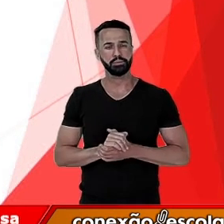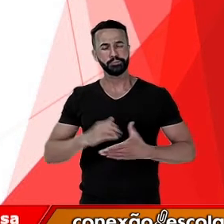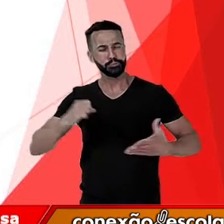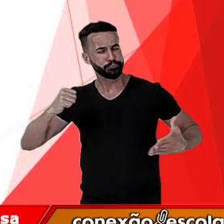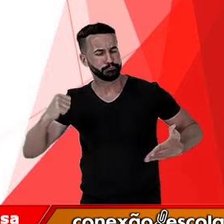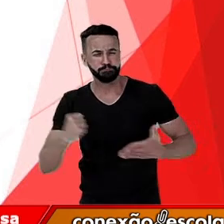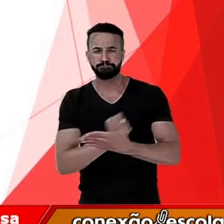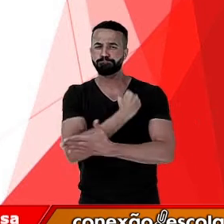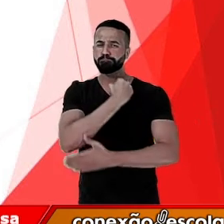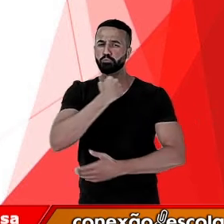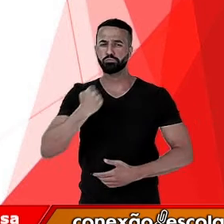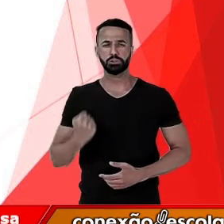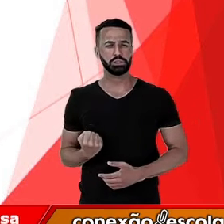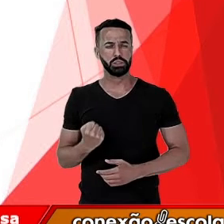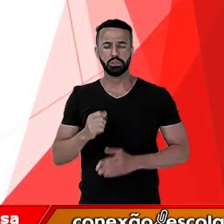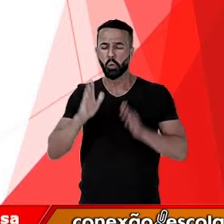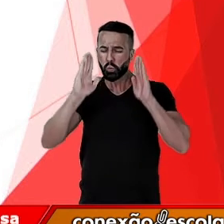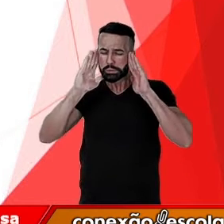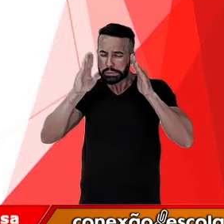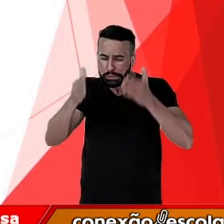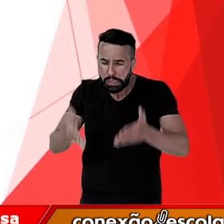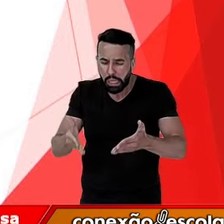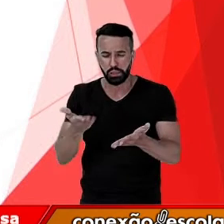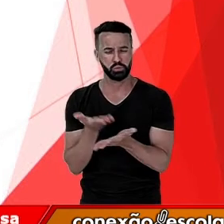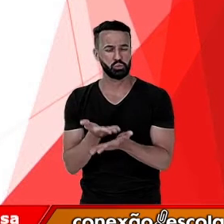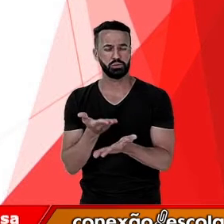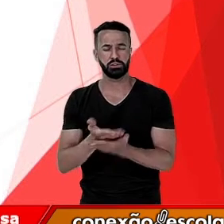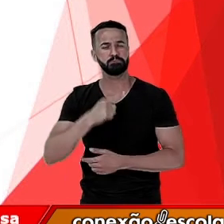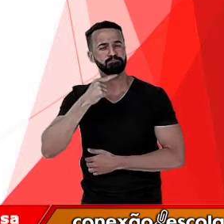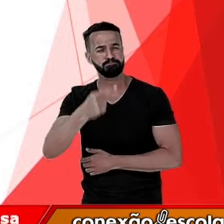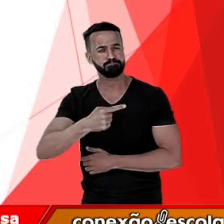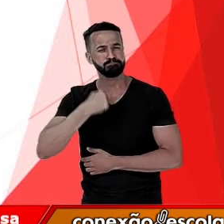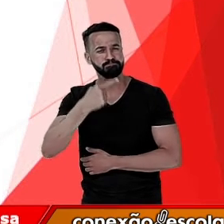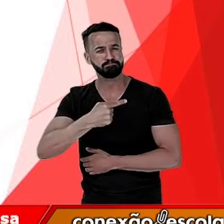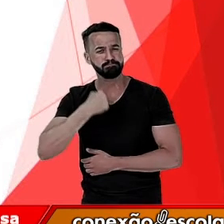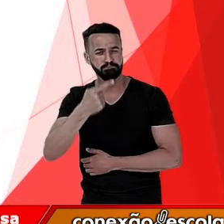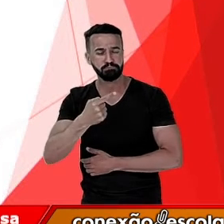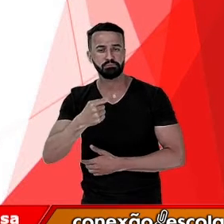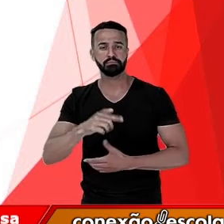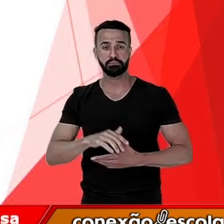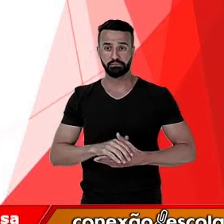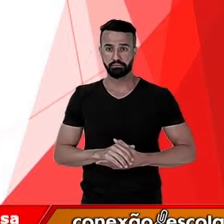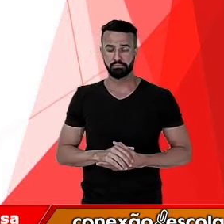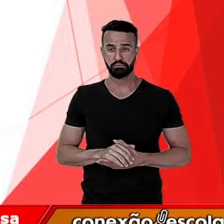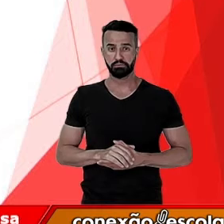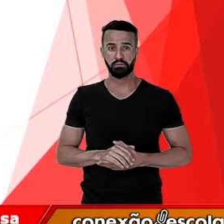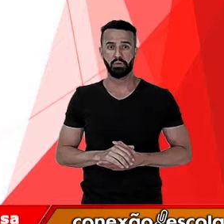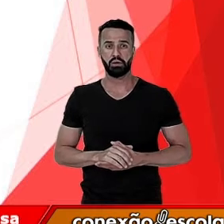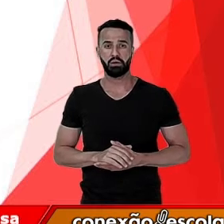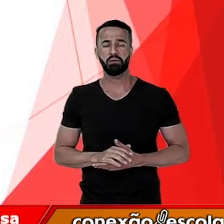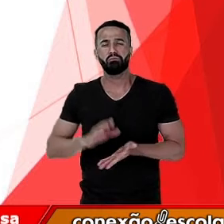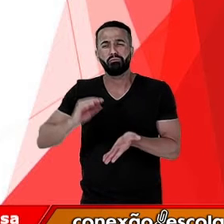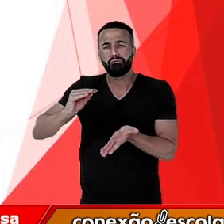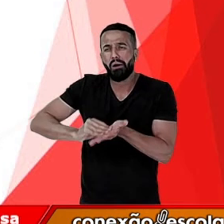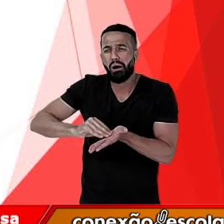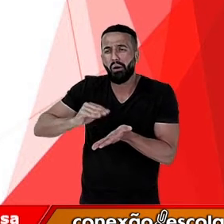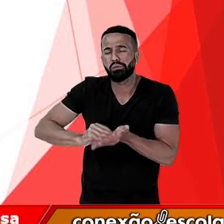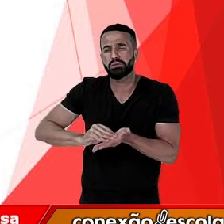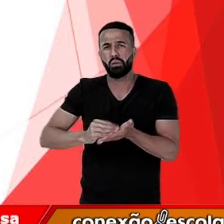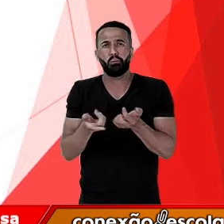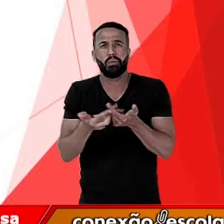não consigo me concentrar para estudar. Tá faltando alguma coisa. O que